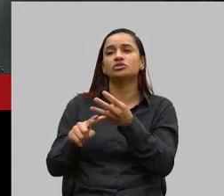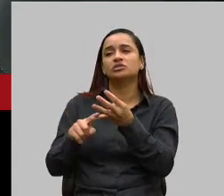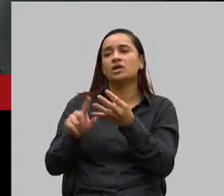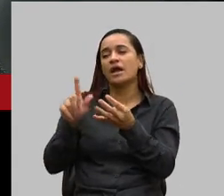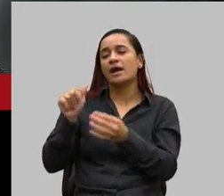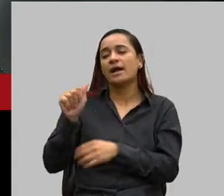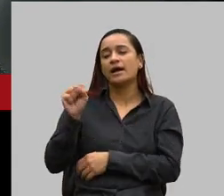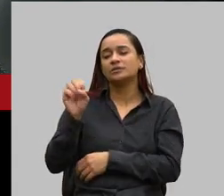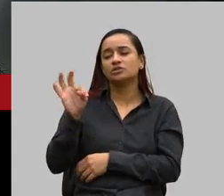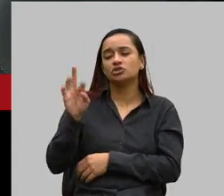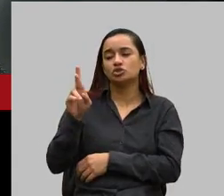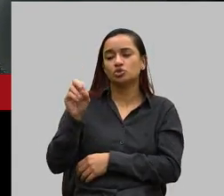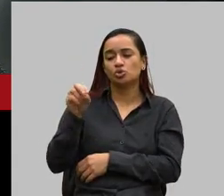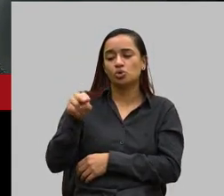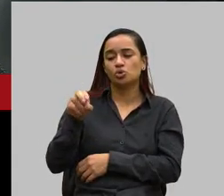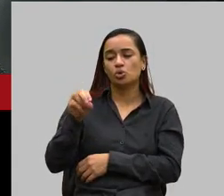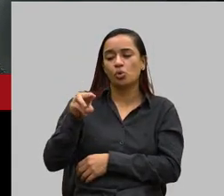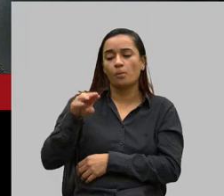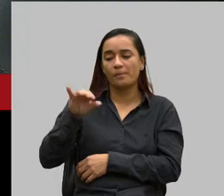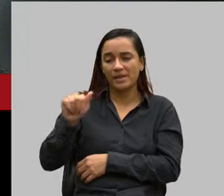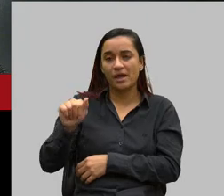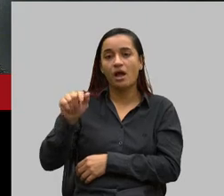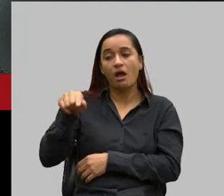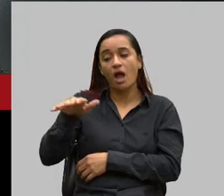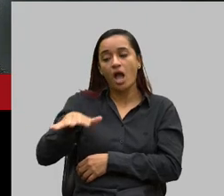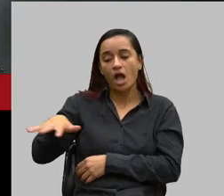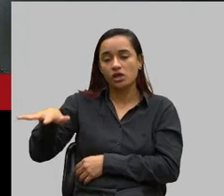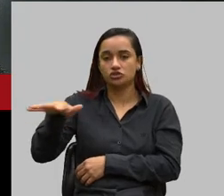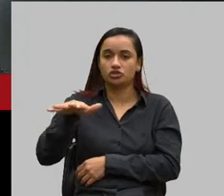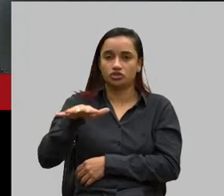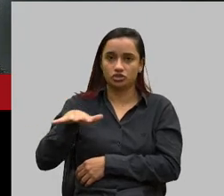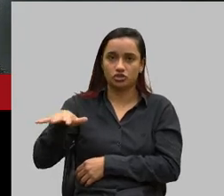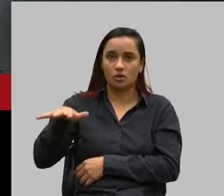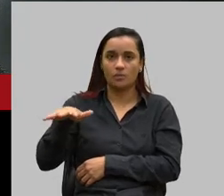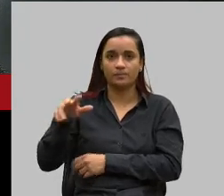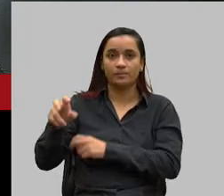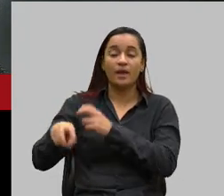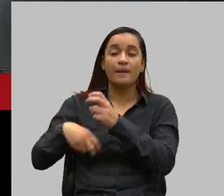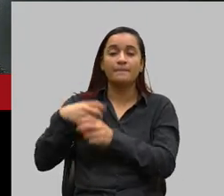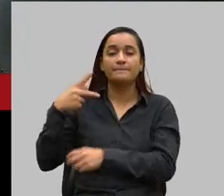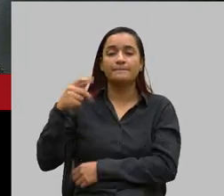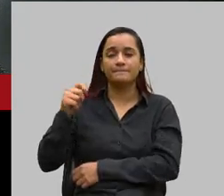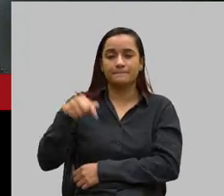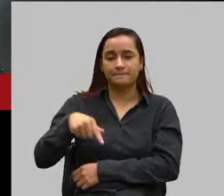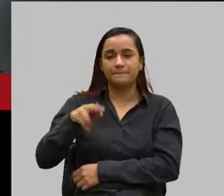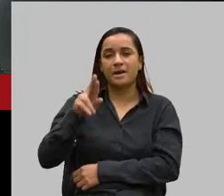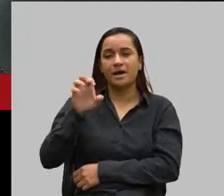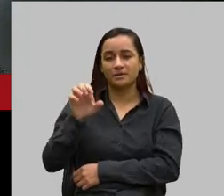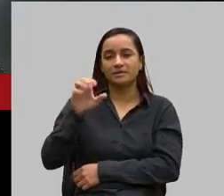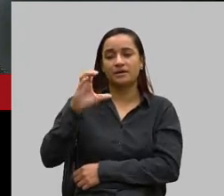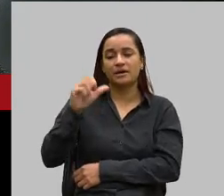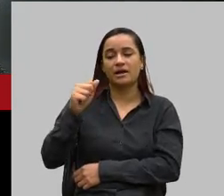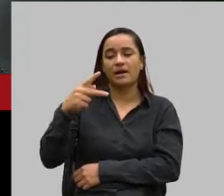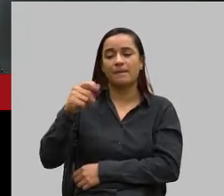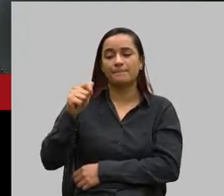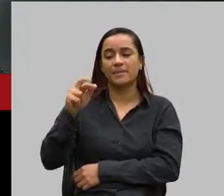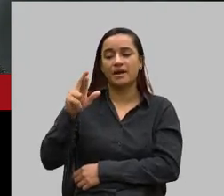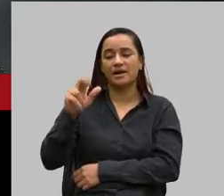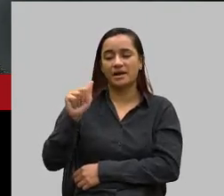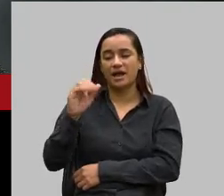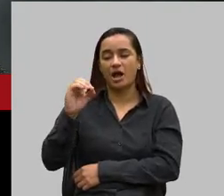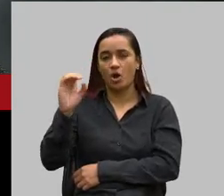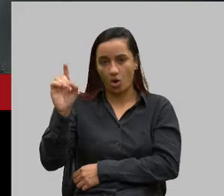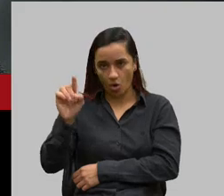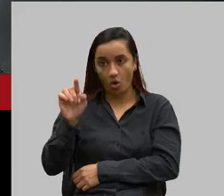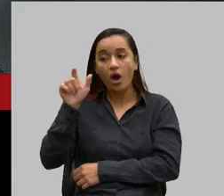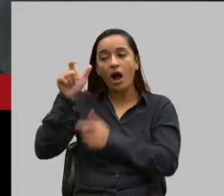região eh do Parque Nacional do caparol do lado Mineiro porque a gente tá muito a quem dos